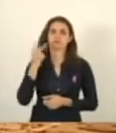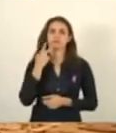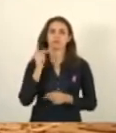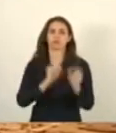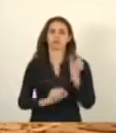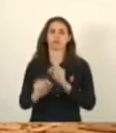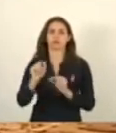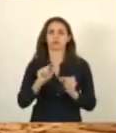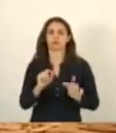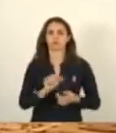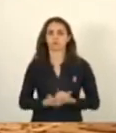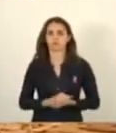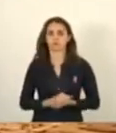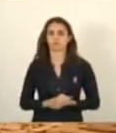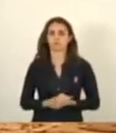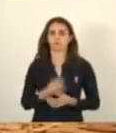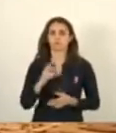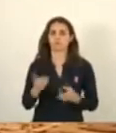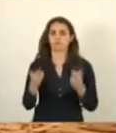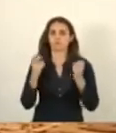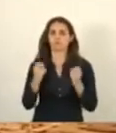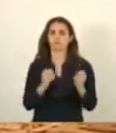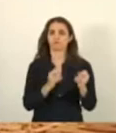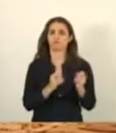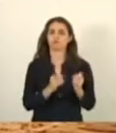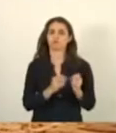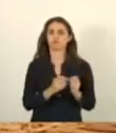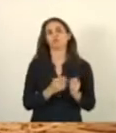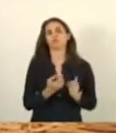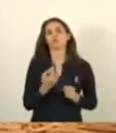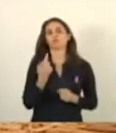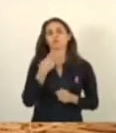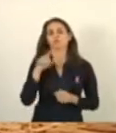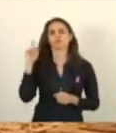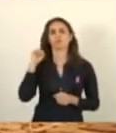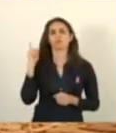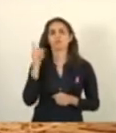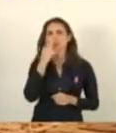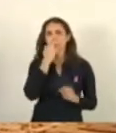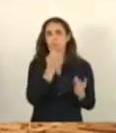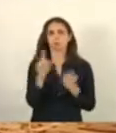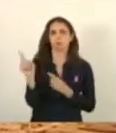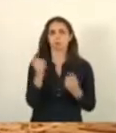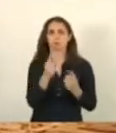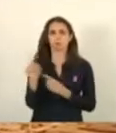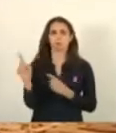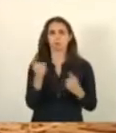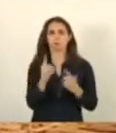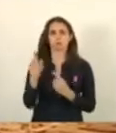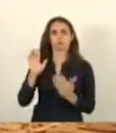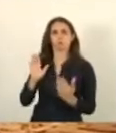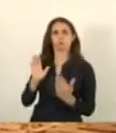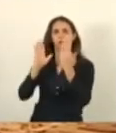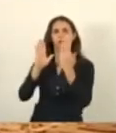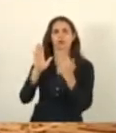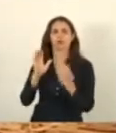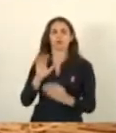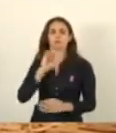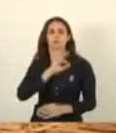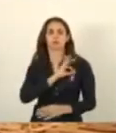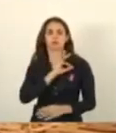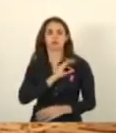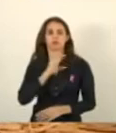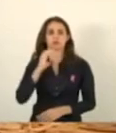disse: tenho visto nesses últimos dias um ataque muito frontal à nossa Polícia